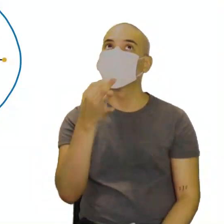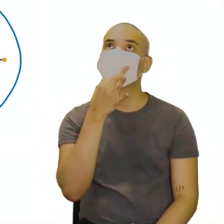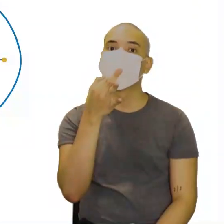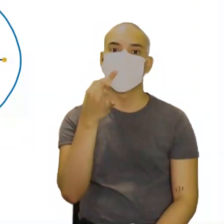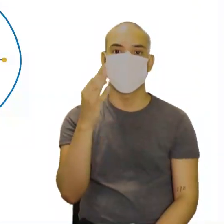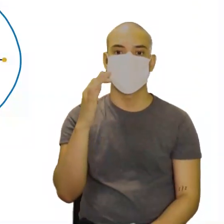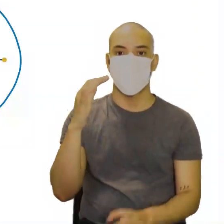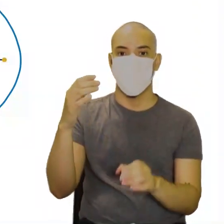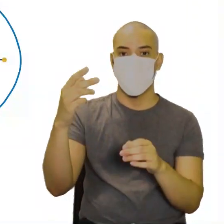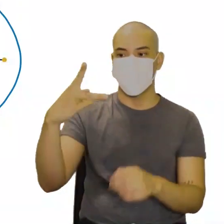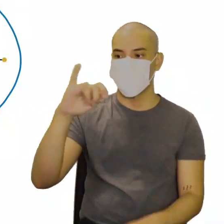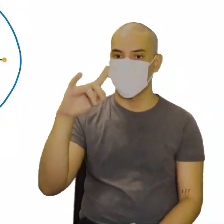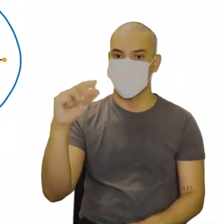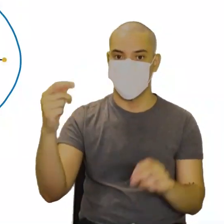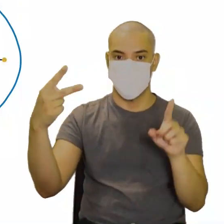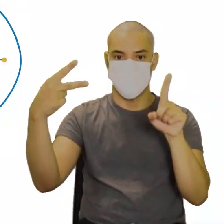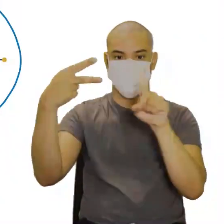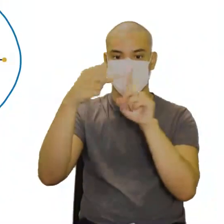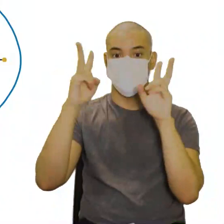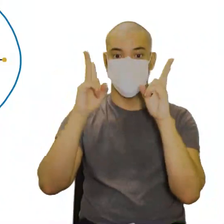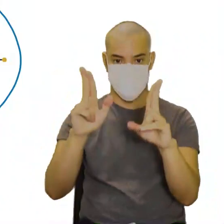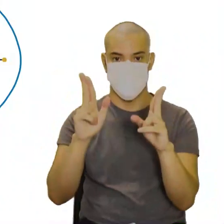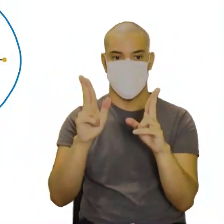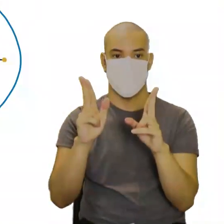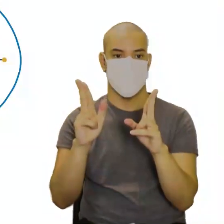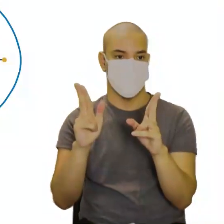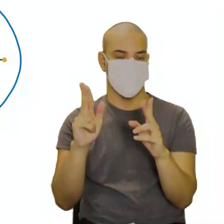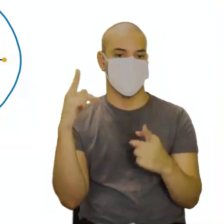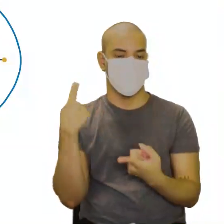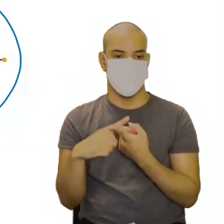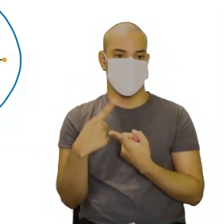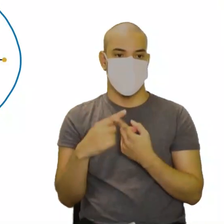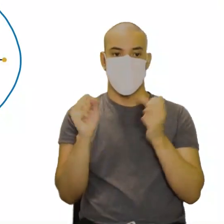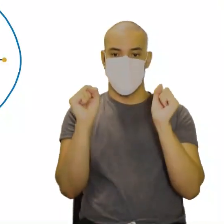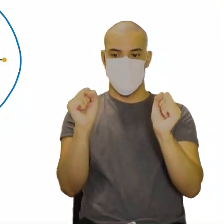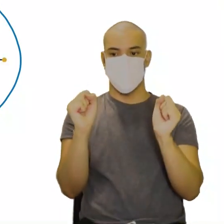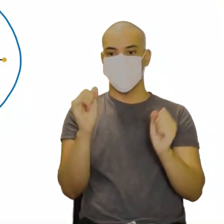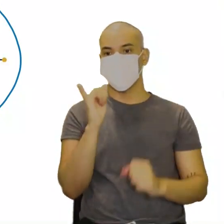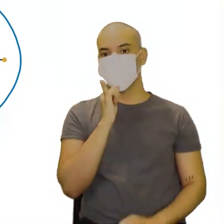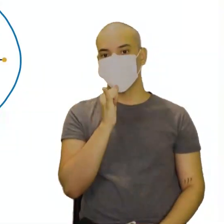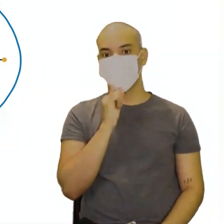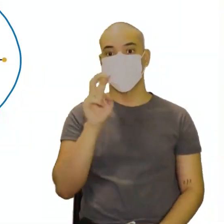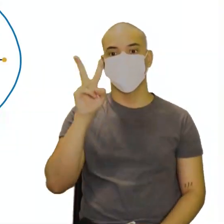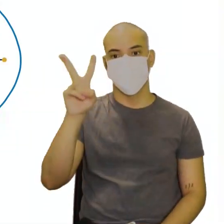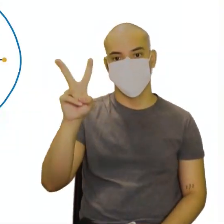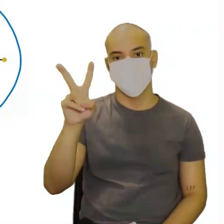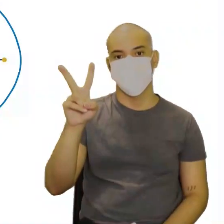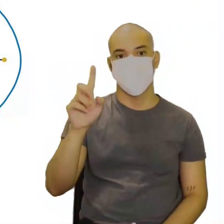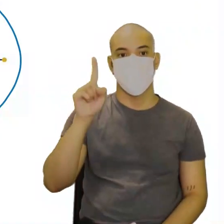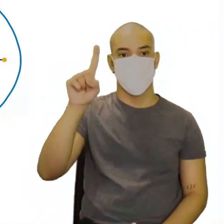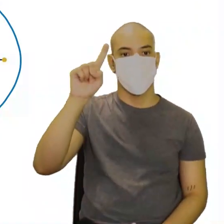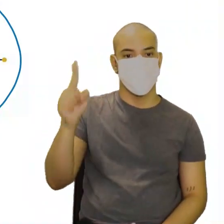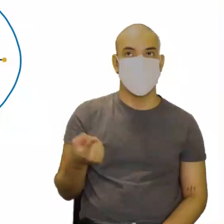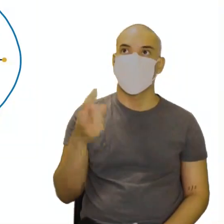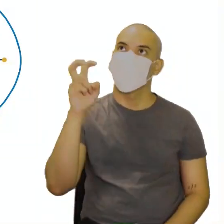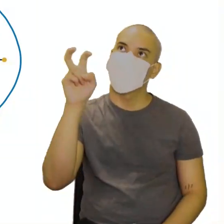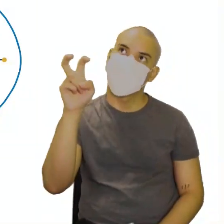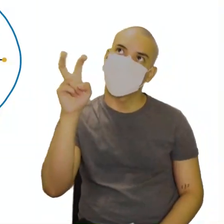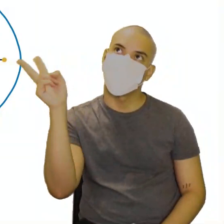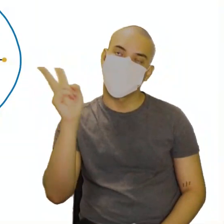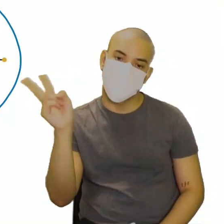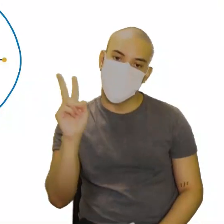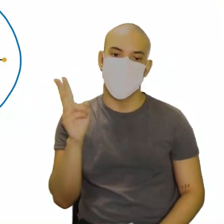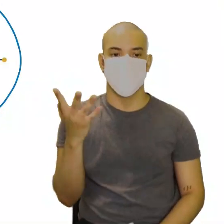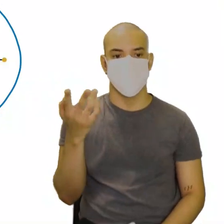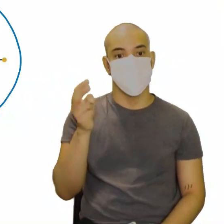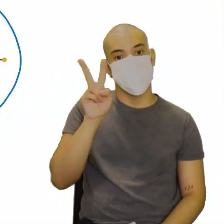sejam idênticas. Como assim, professor, idênticas? Elas podem ser 2 pilhas de 1,5 volts, podem